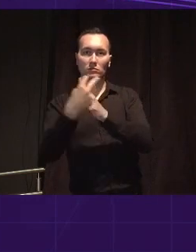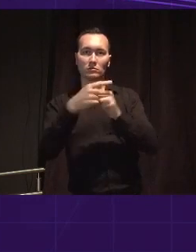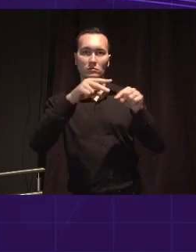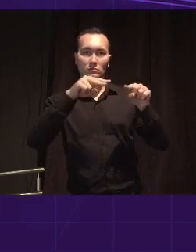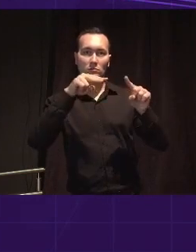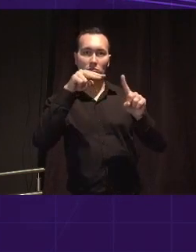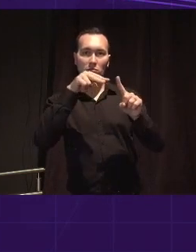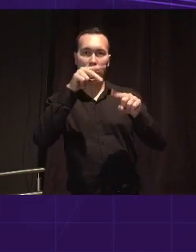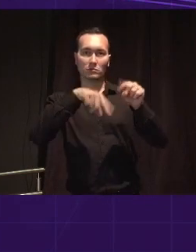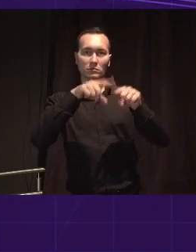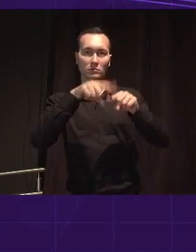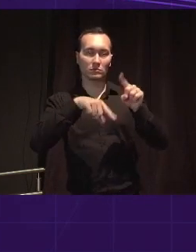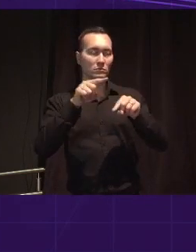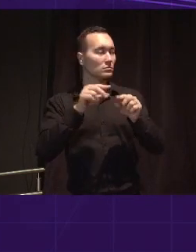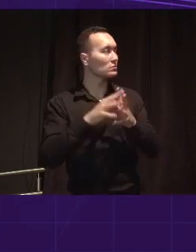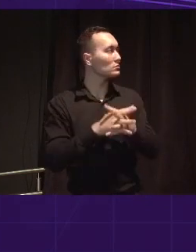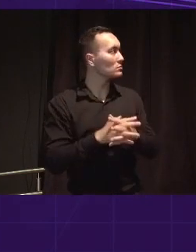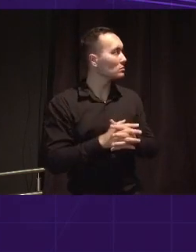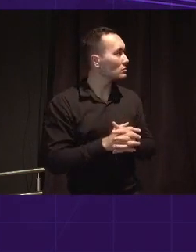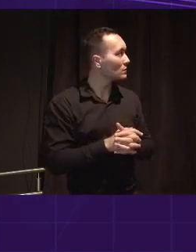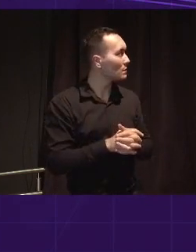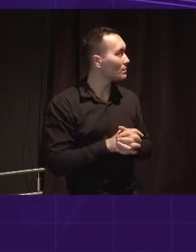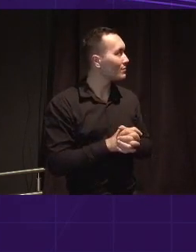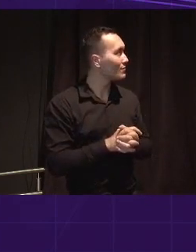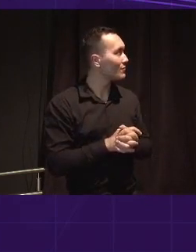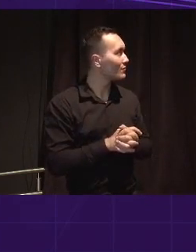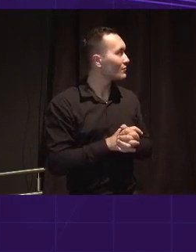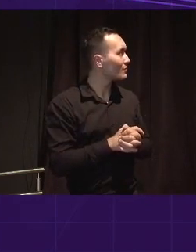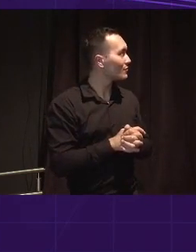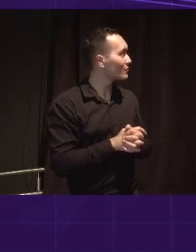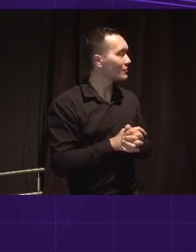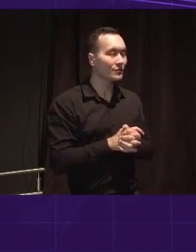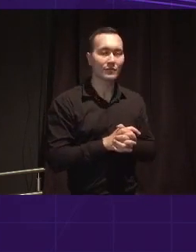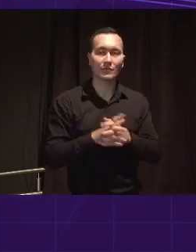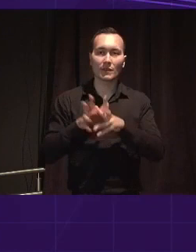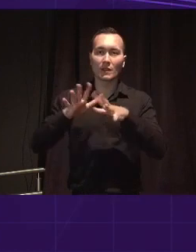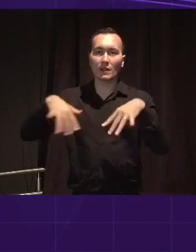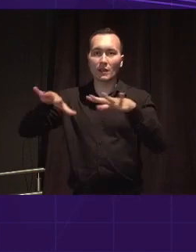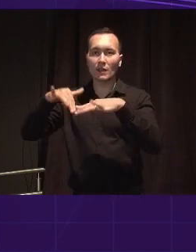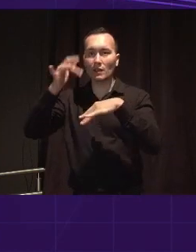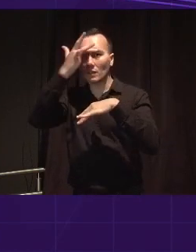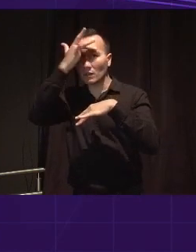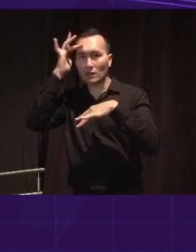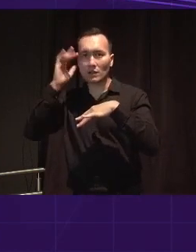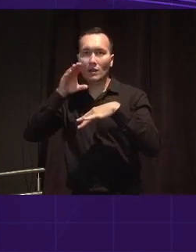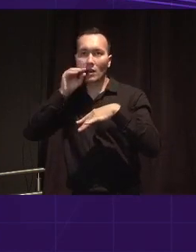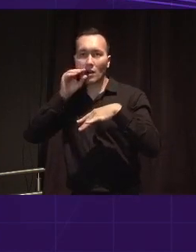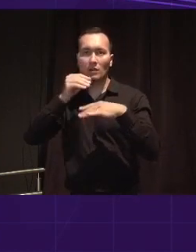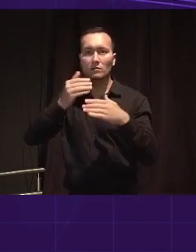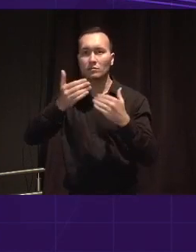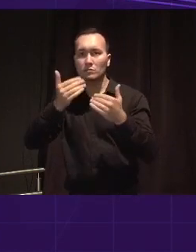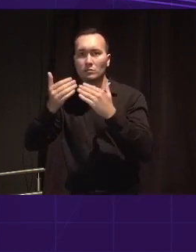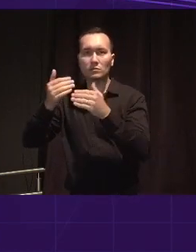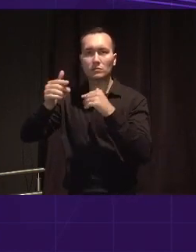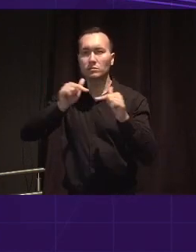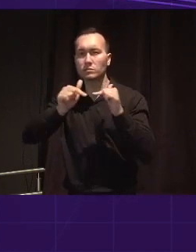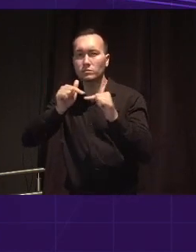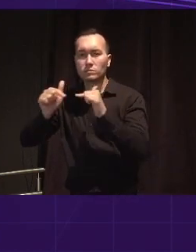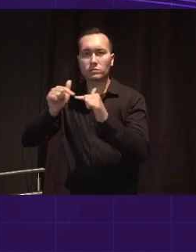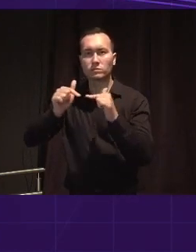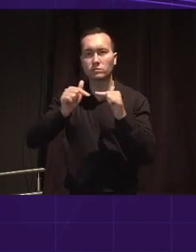no exército, aqueles caras que ficam trabalhando por detrás, dizendo, olha, tem aqui, tem ali um inimigo, tá aqui, vai